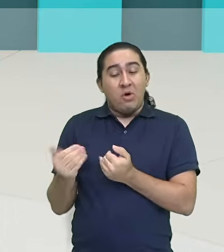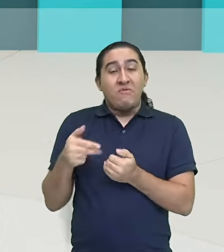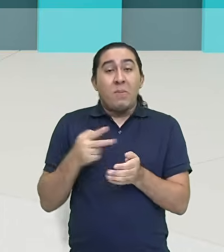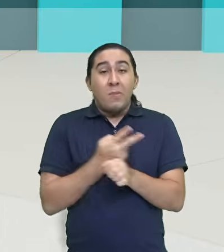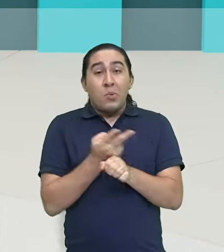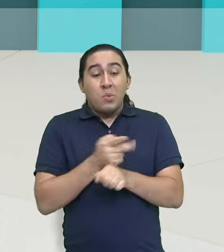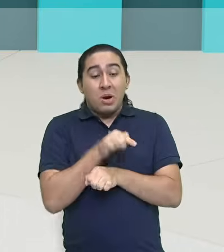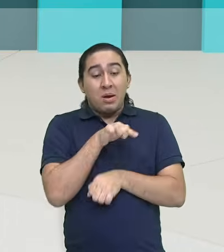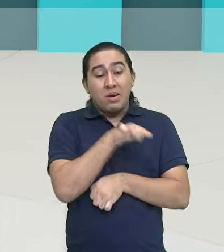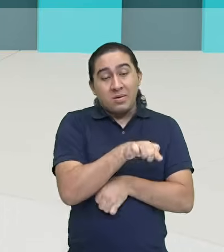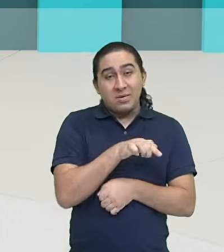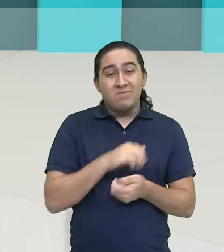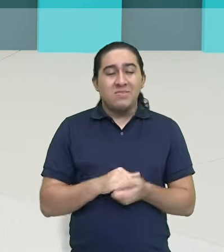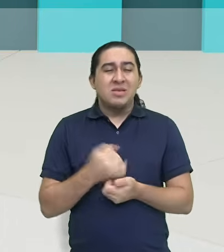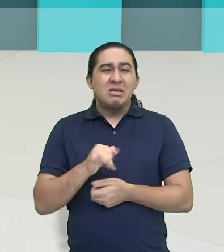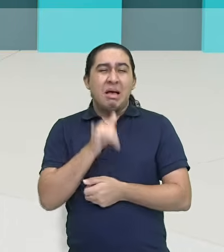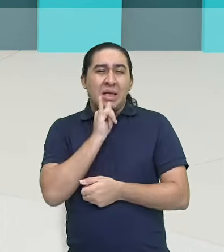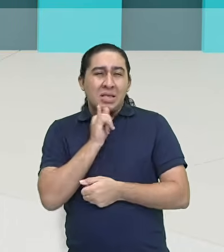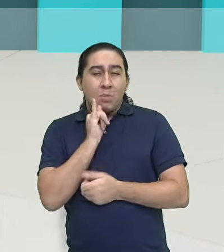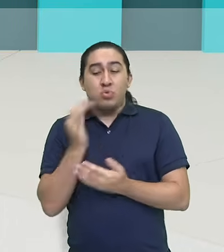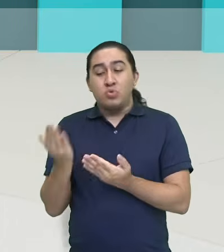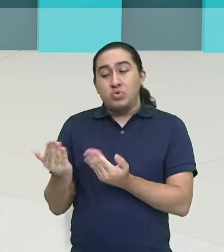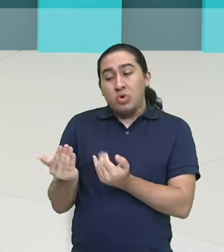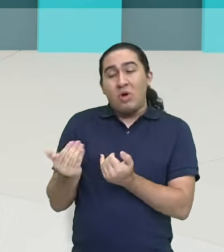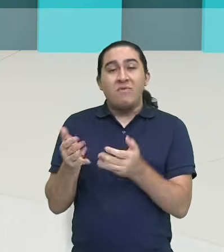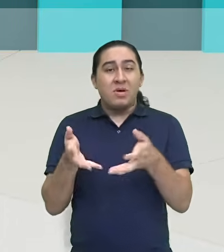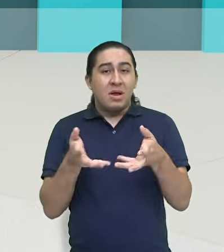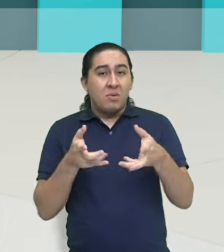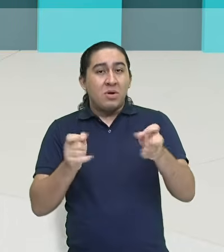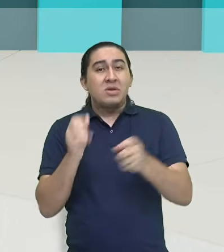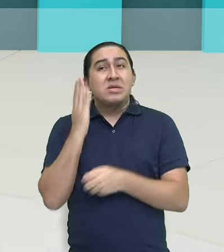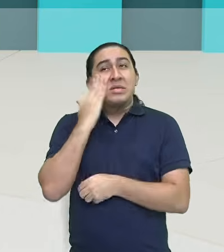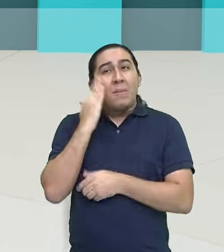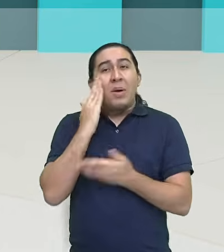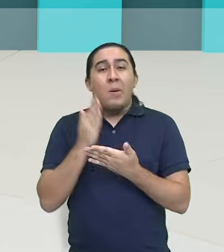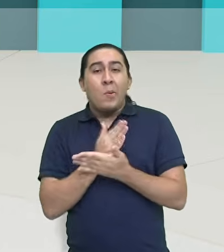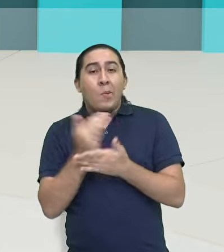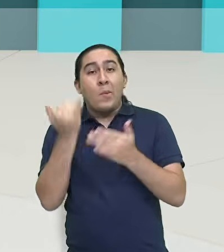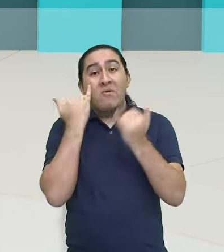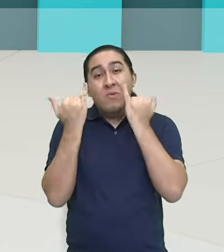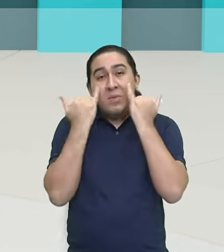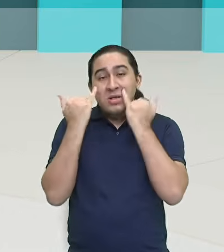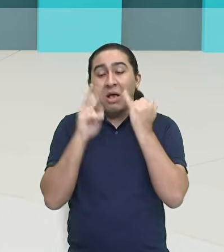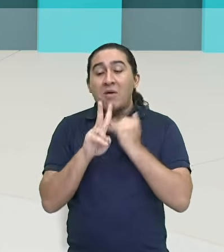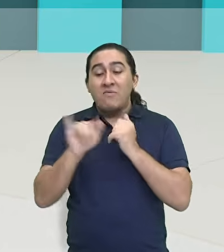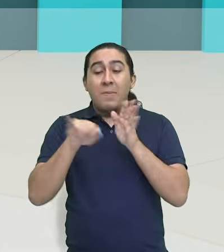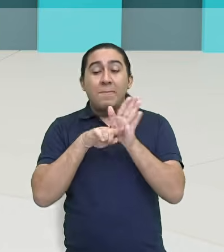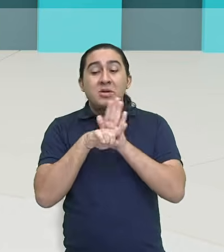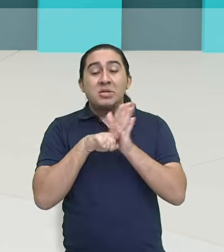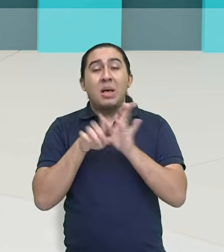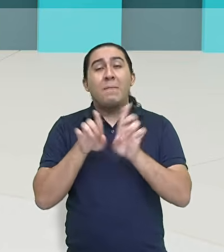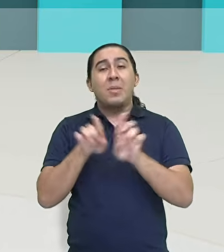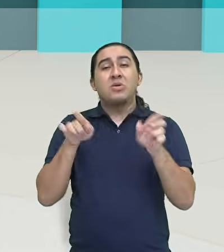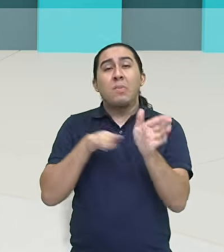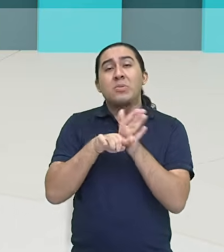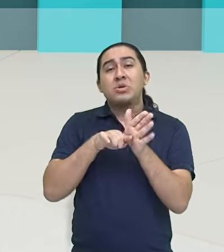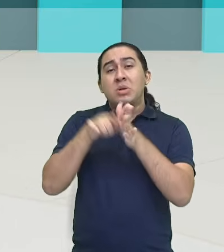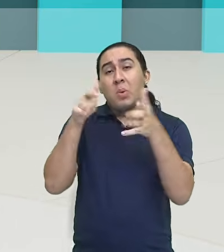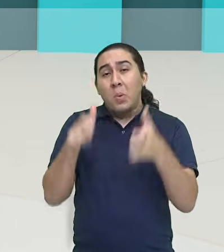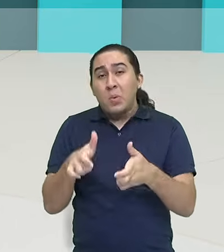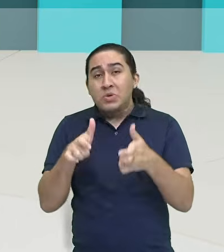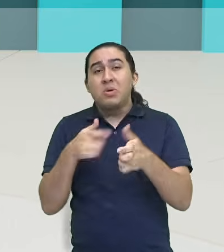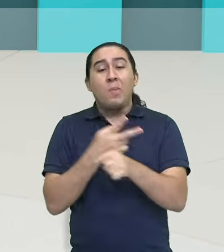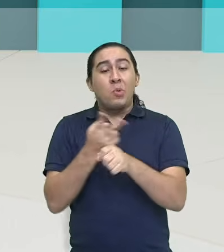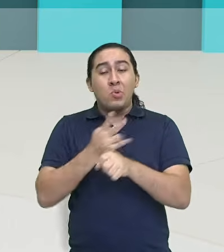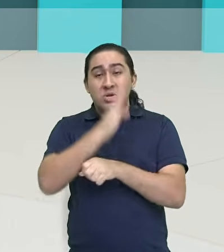o jovem deseja fazer, na verdade, fazer não, ele deseja saber e depois faz a pesquisa. E quando ele deseja saber a informação, ele